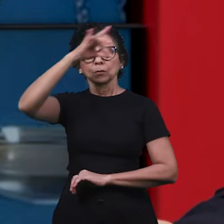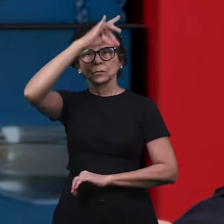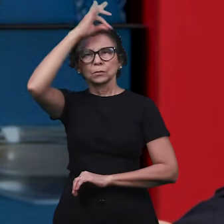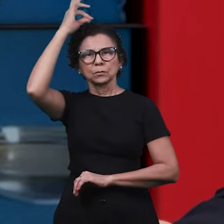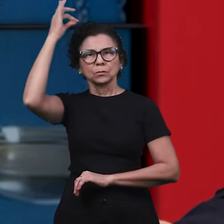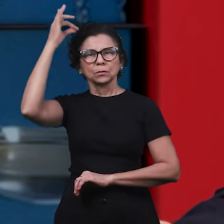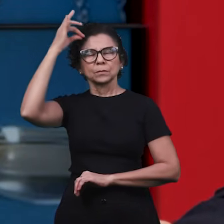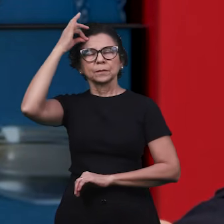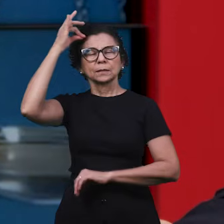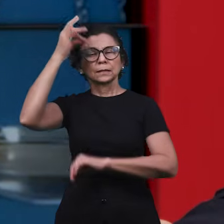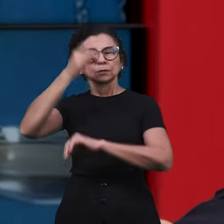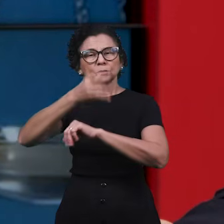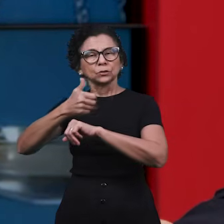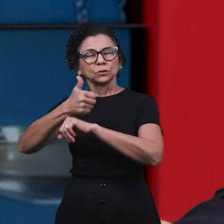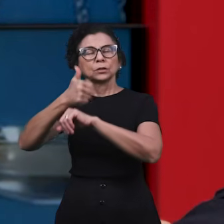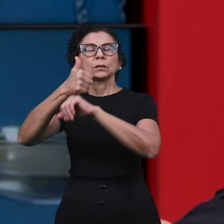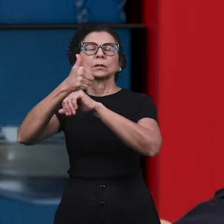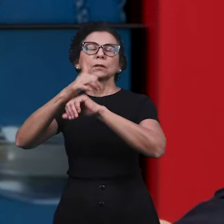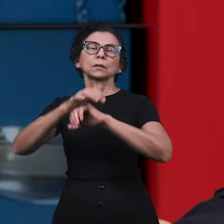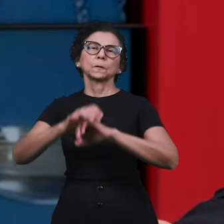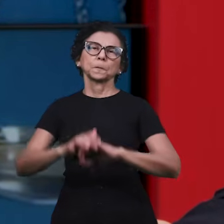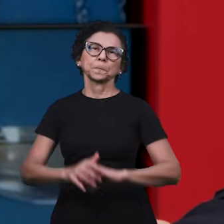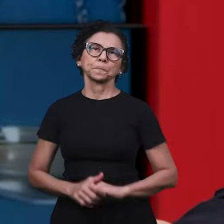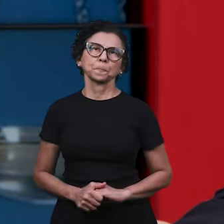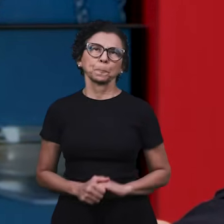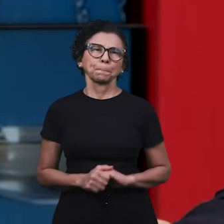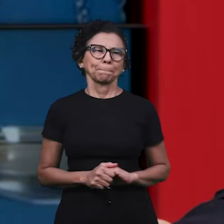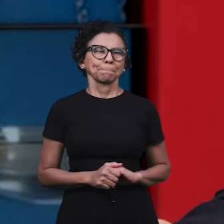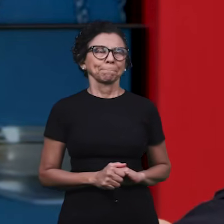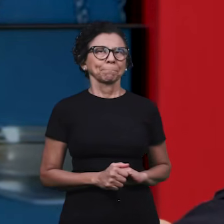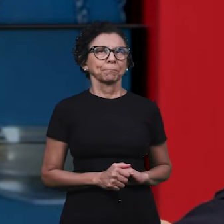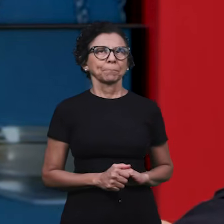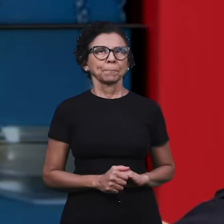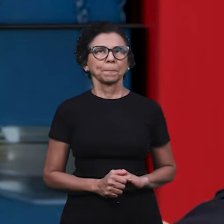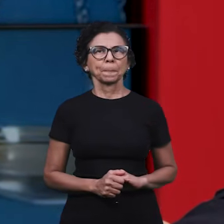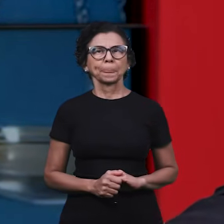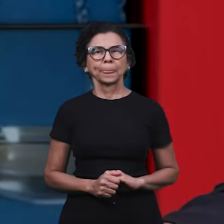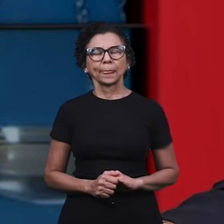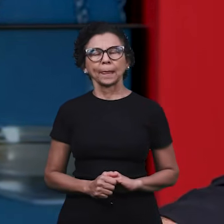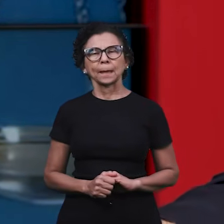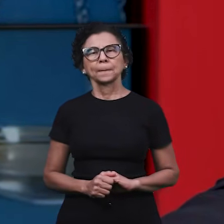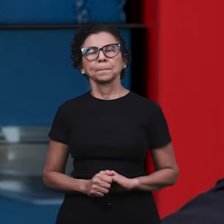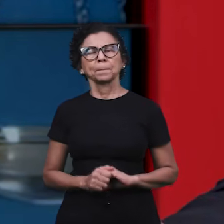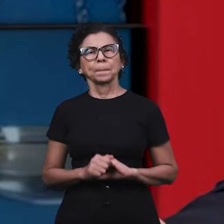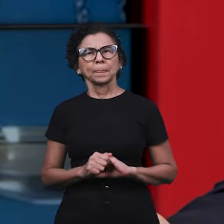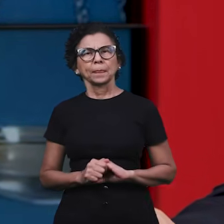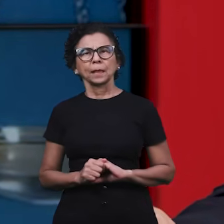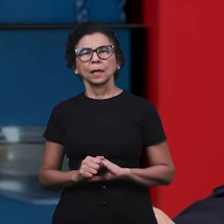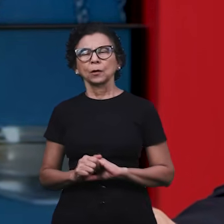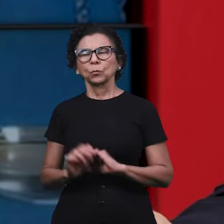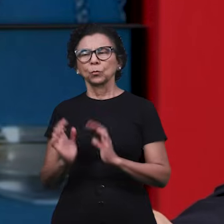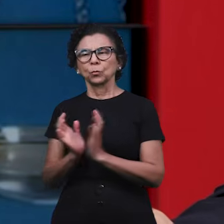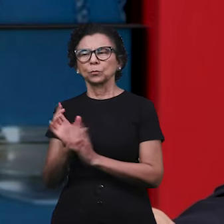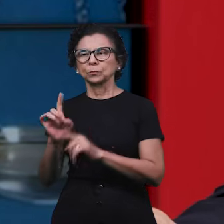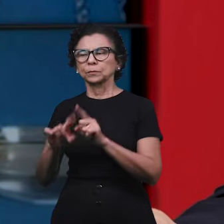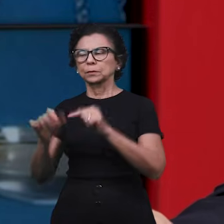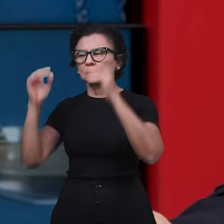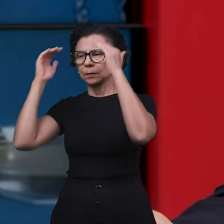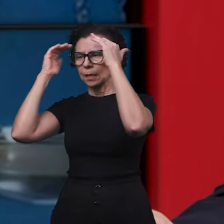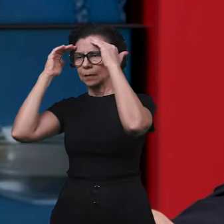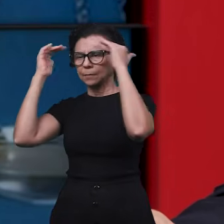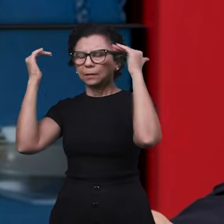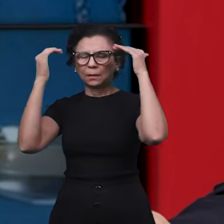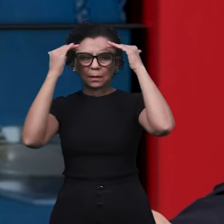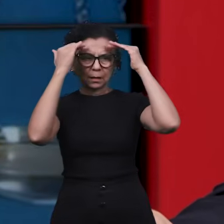decoro. Porque o respeito de um instrumentista ao outro, a hora de um entrar, na hora de outro entrar. Você falou aqui de